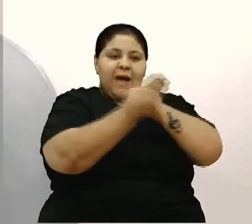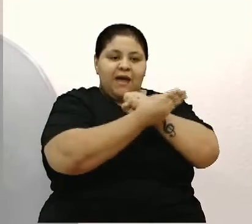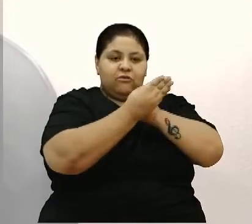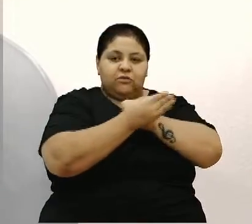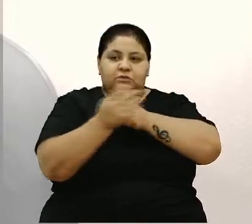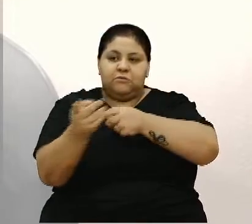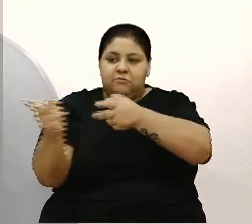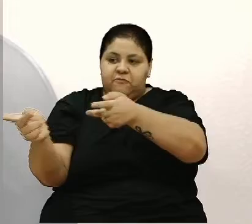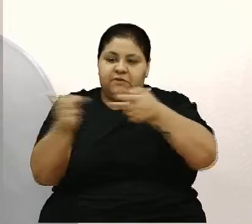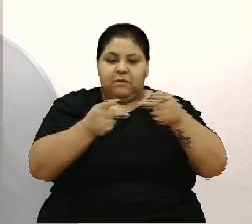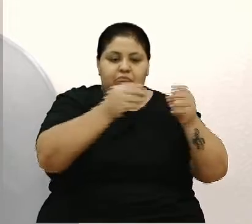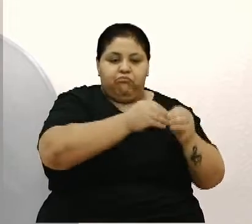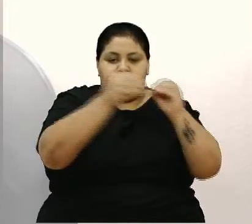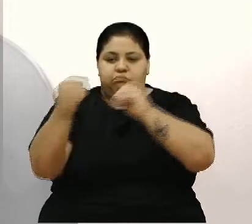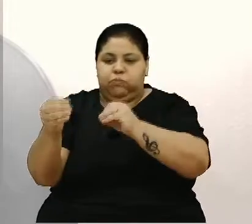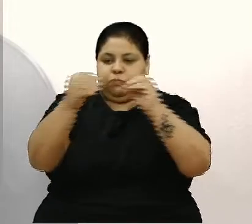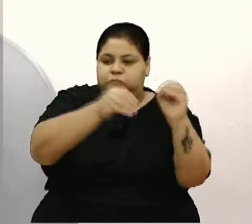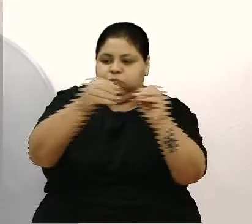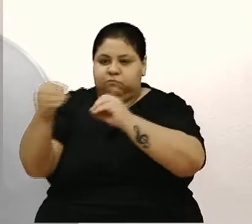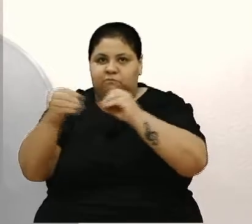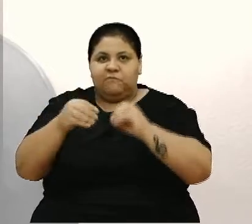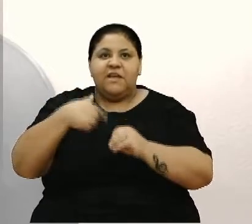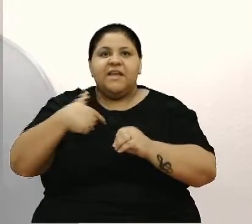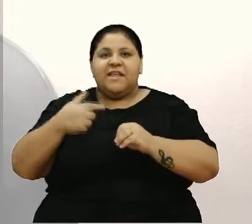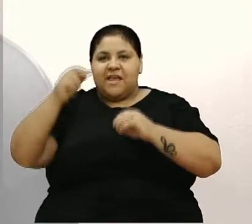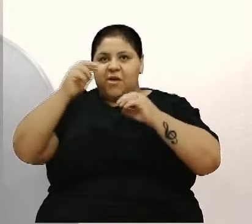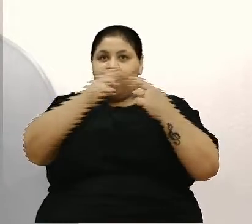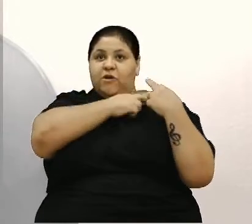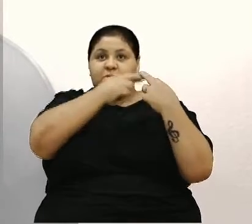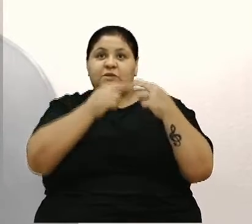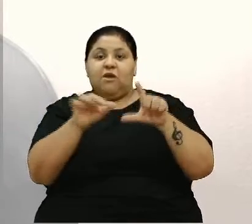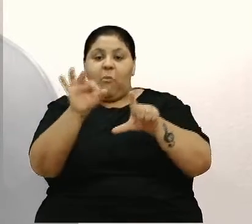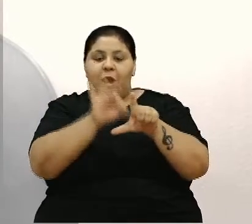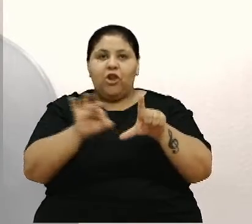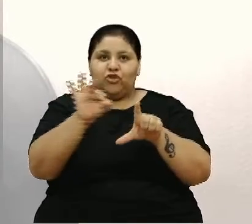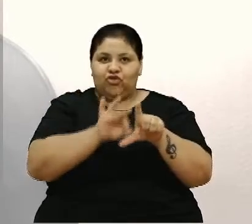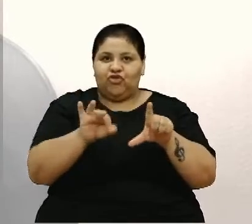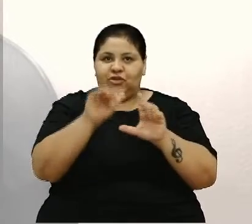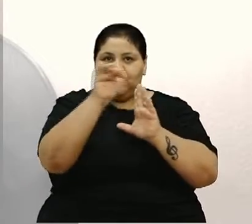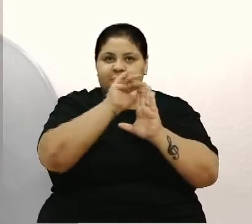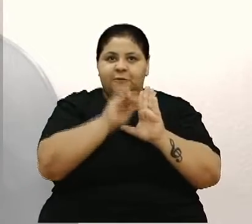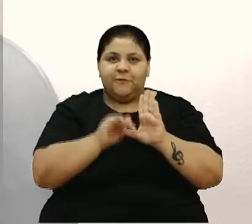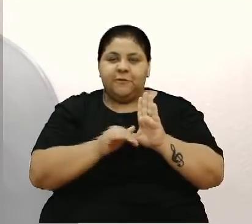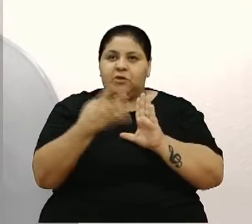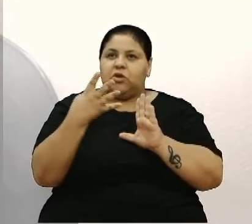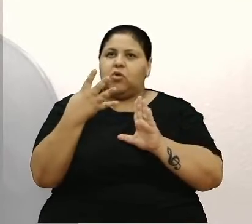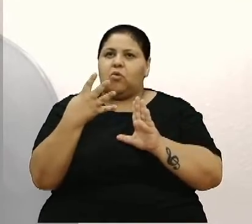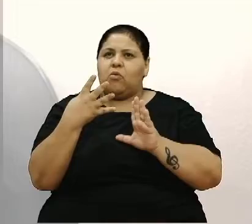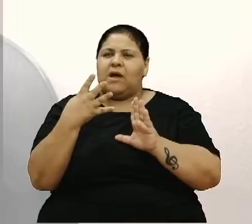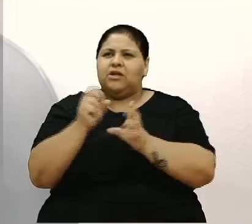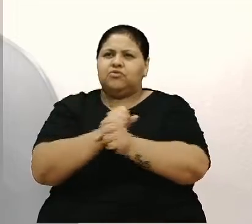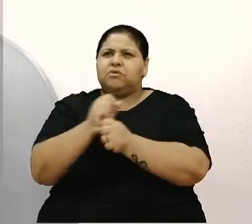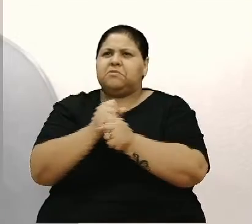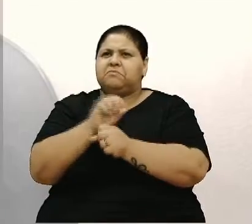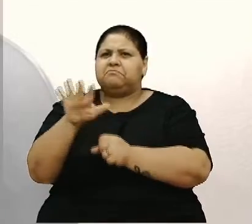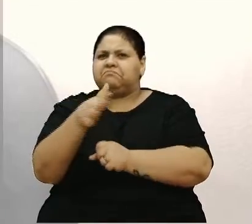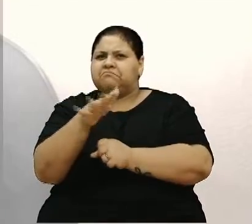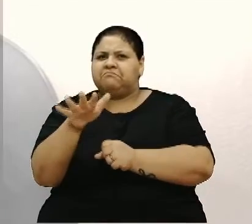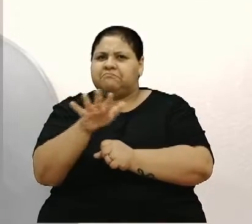pela logística e por este programa. E a gente conseguiu em 4 anos, um pouco menos de 4 anos, mais